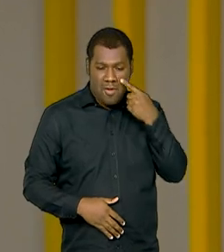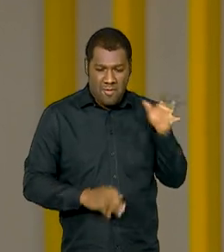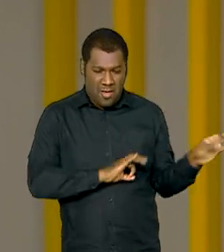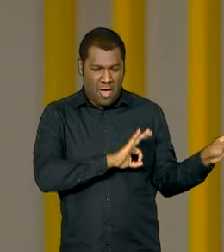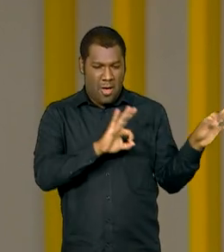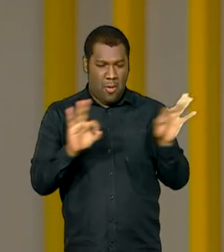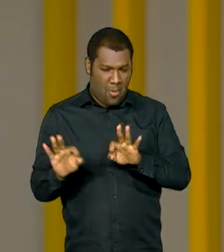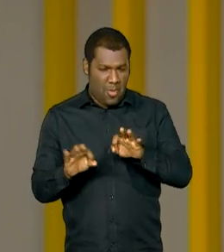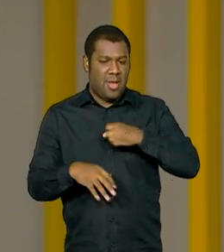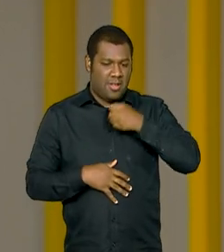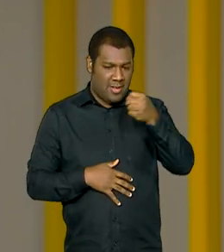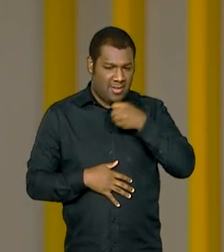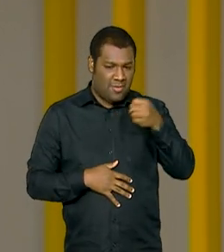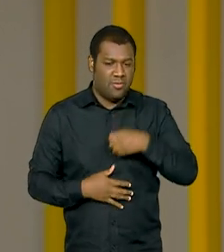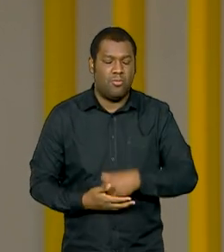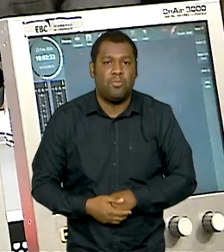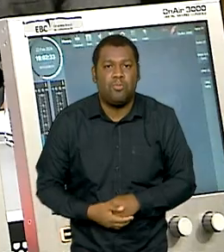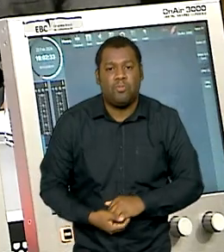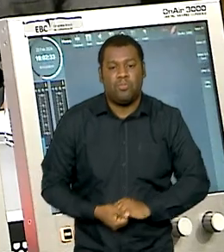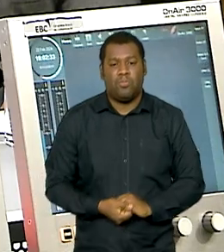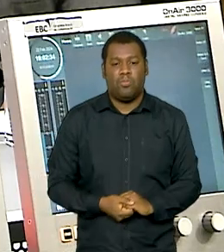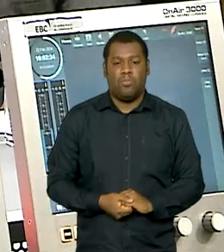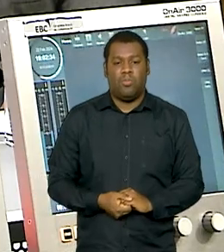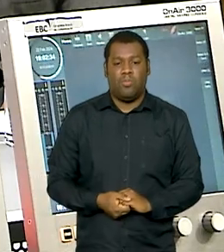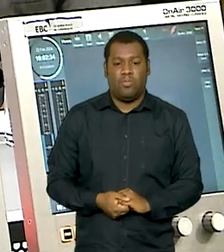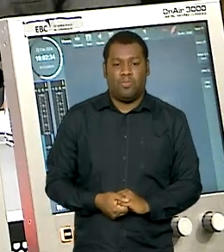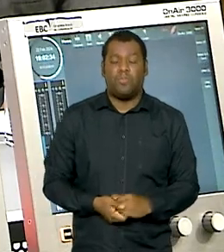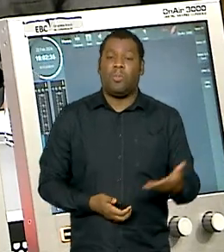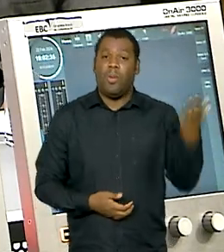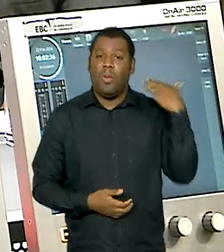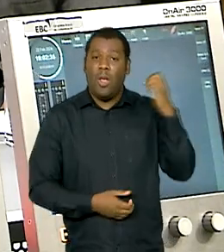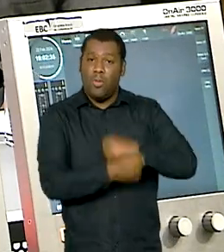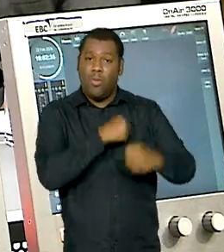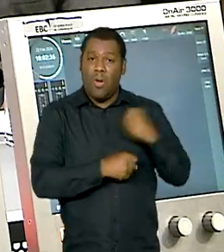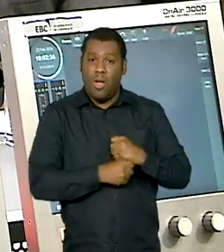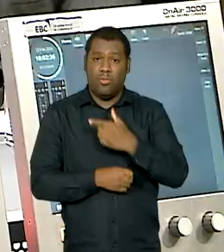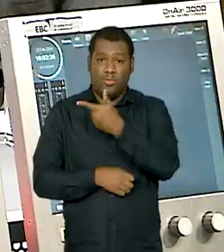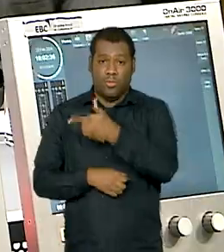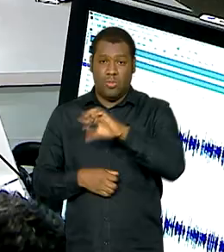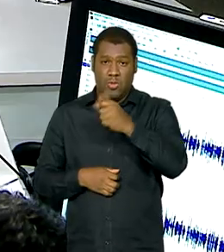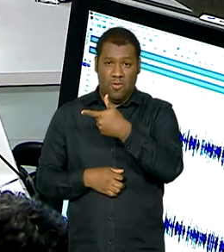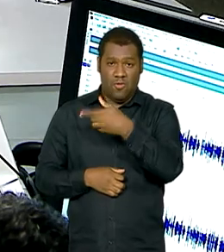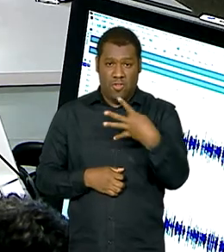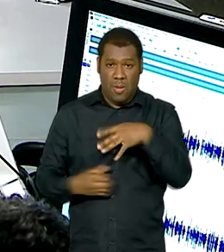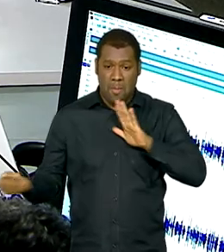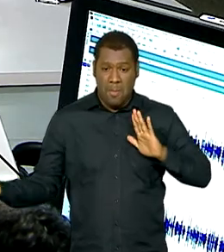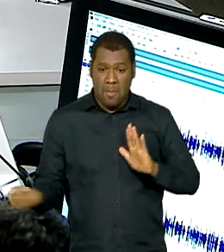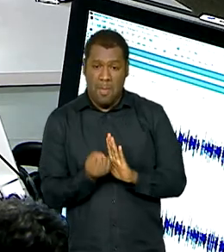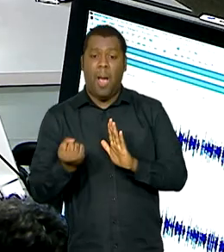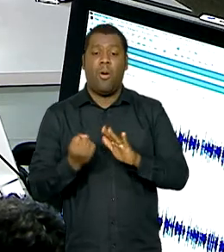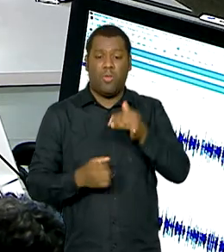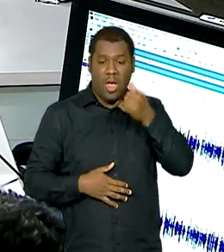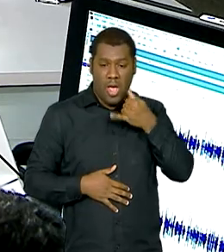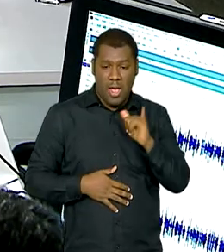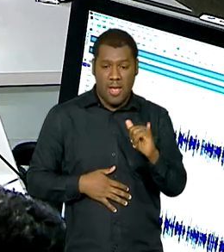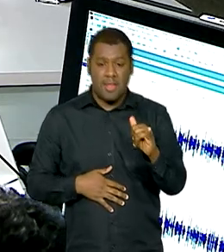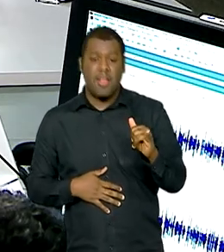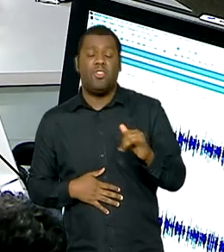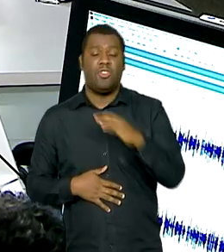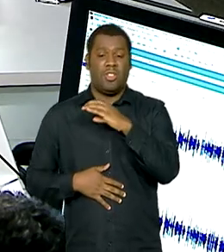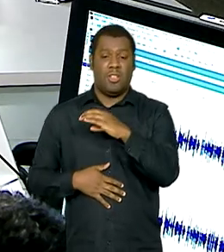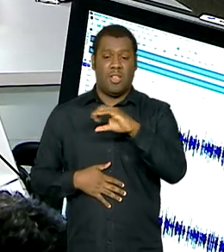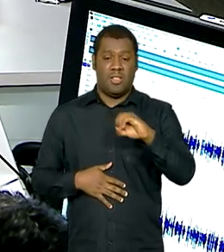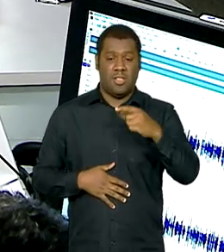agora um trecho da entrevista a gente bateu no ano passado um recorde em geração de energia com baixa